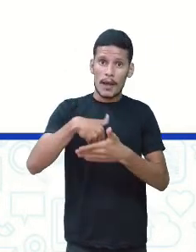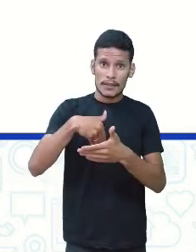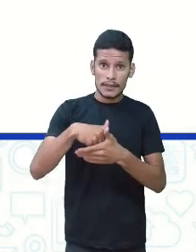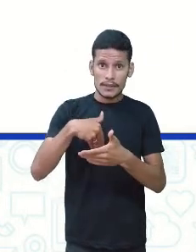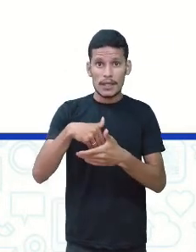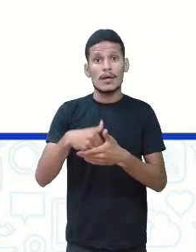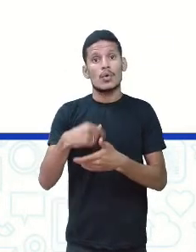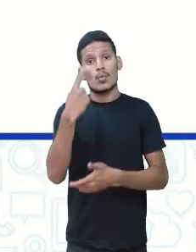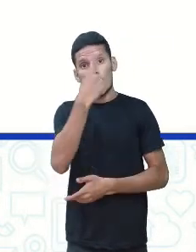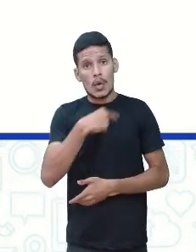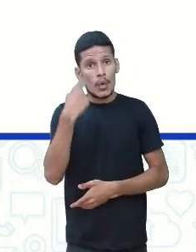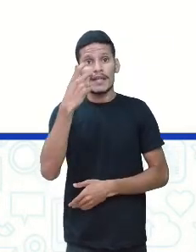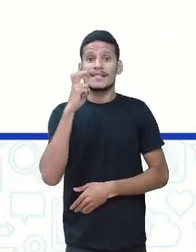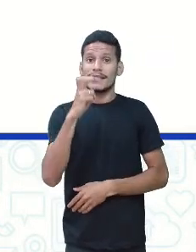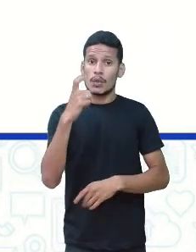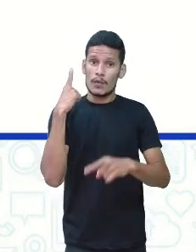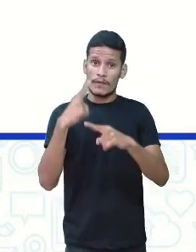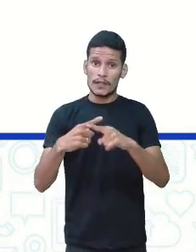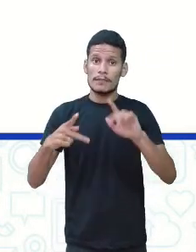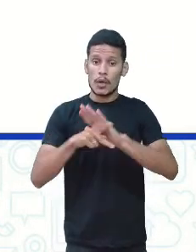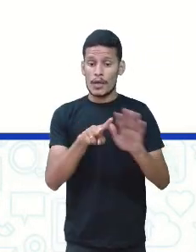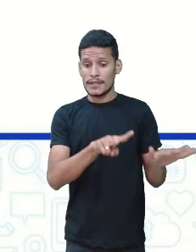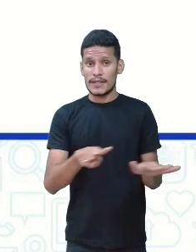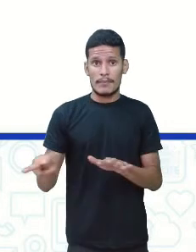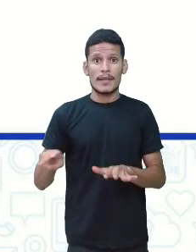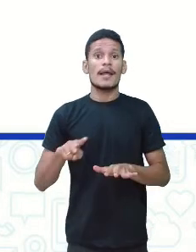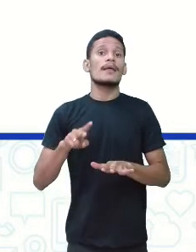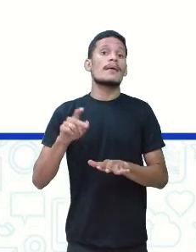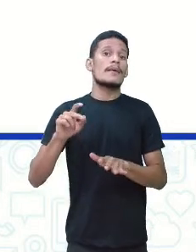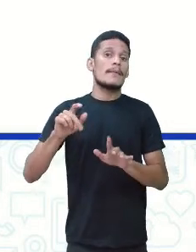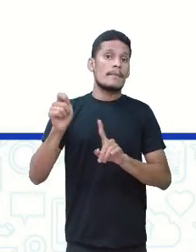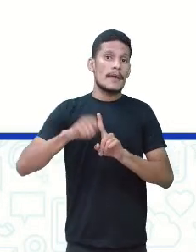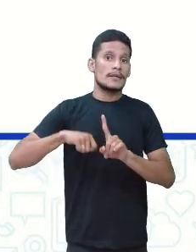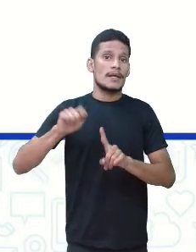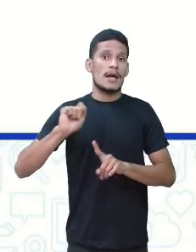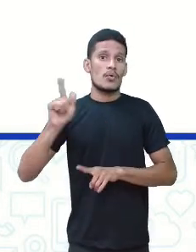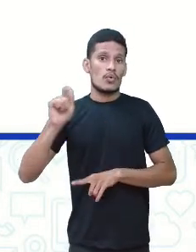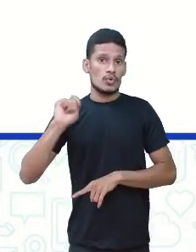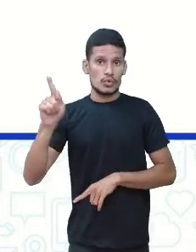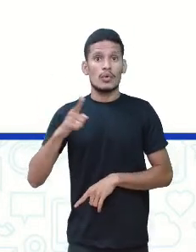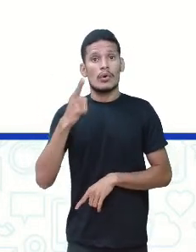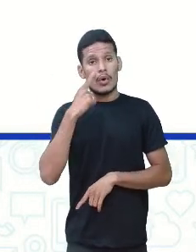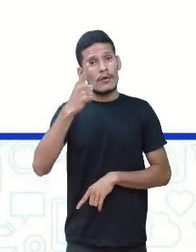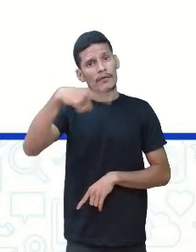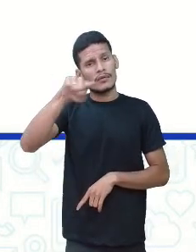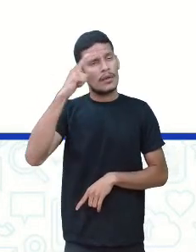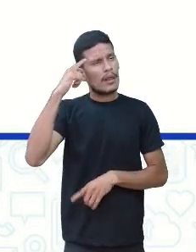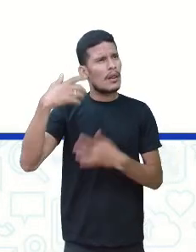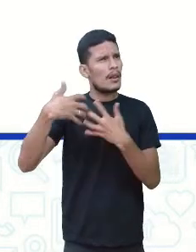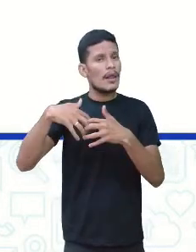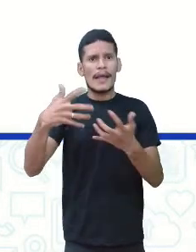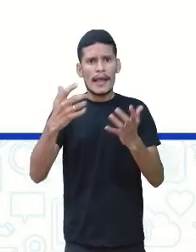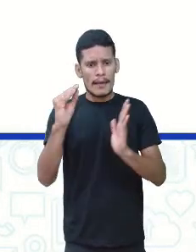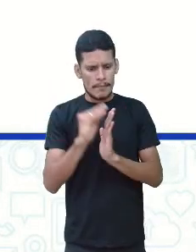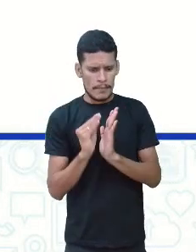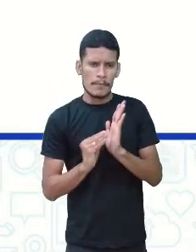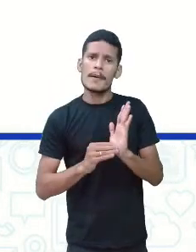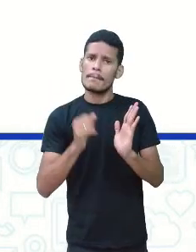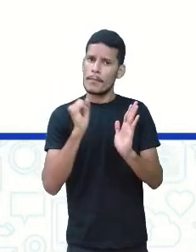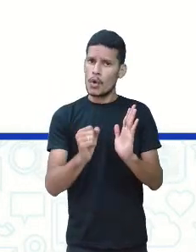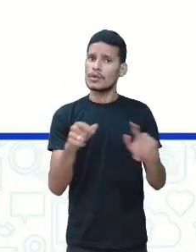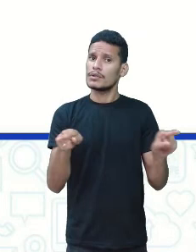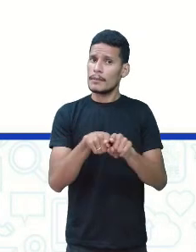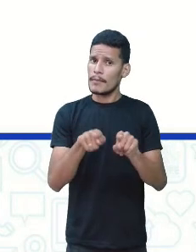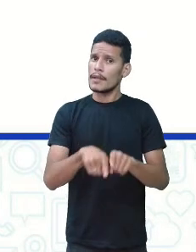por semana em agosto. Grava aí, tá na tela, pode ficar pensando. Se quiser anotar para poder responder,